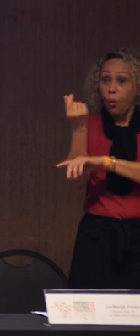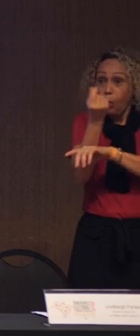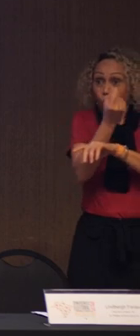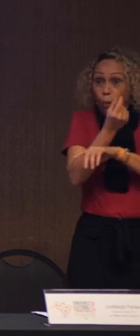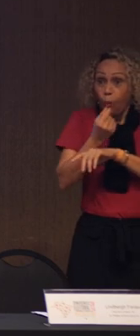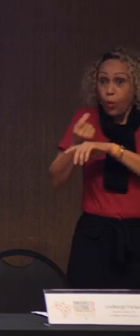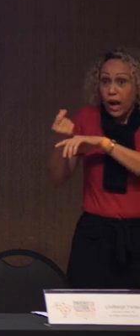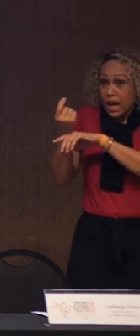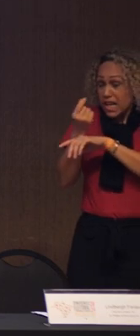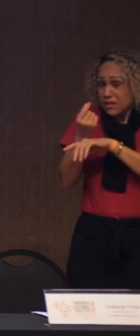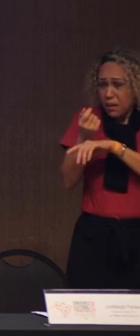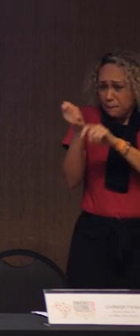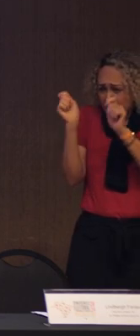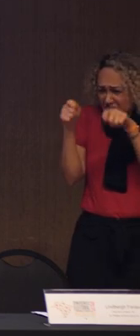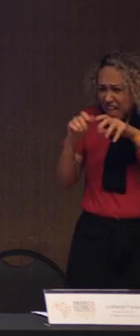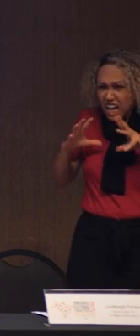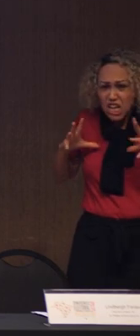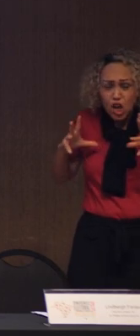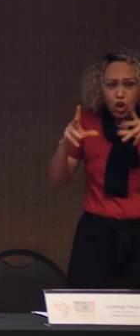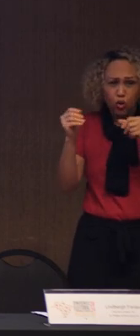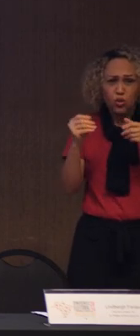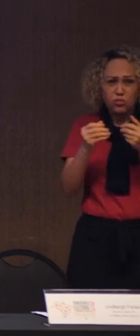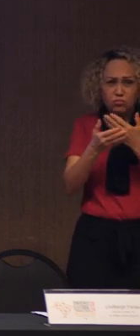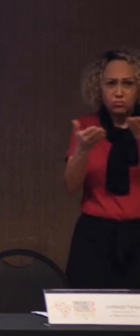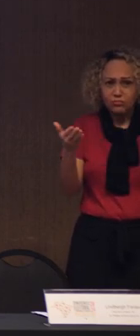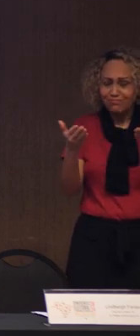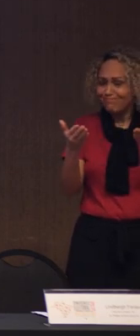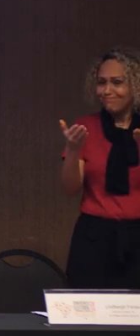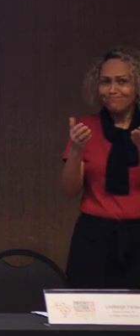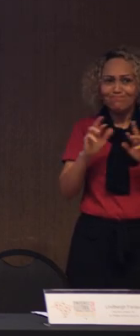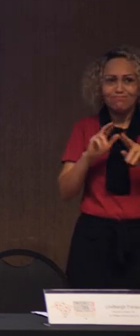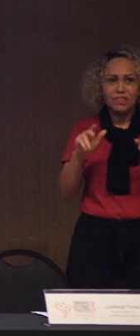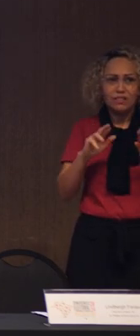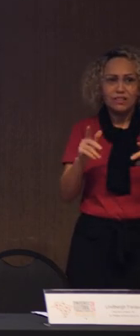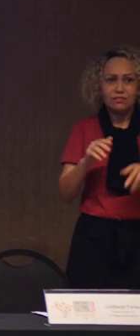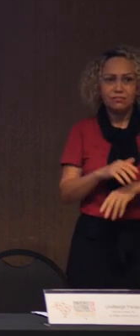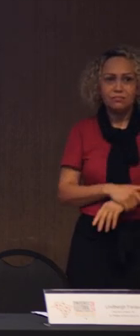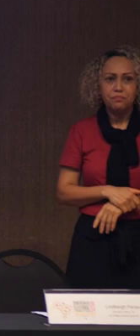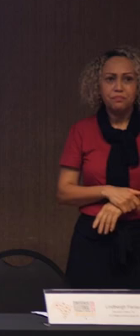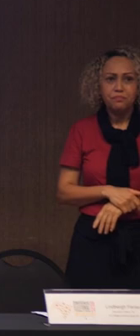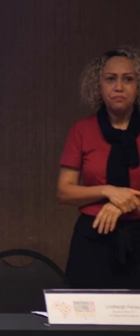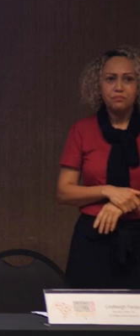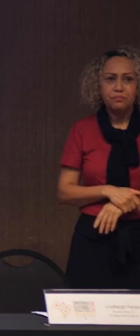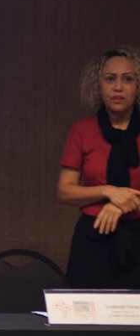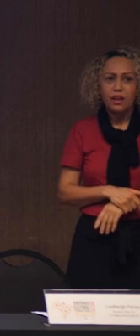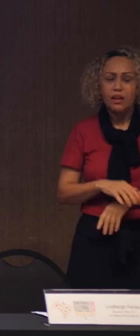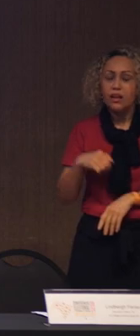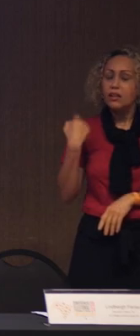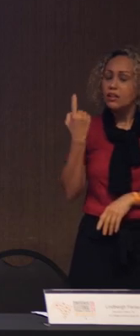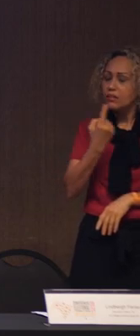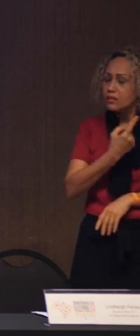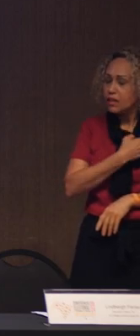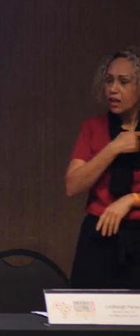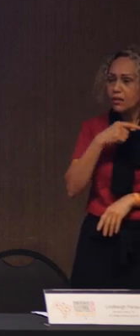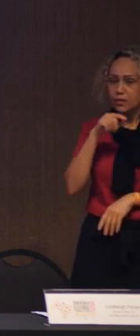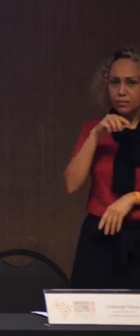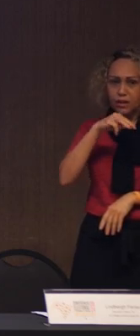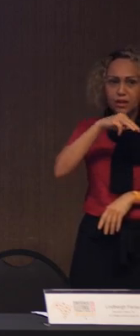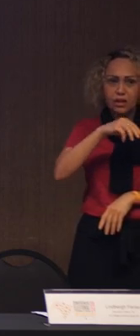precisa de todo mundo. Nós precisamos construir uma nova economia, que nós lá em Maricá chamamos de economia das pessoas e das